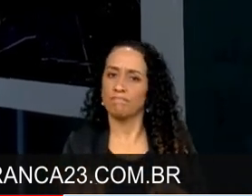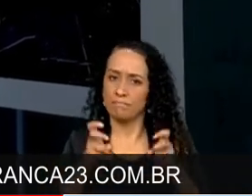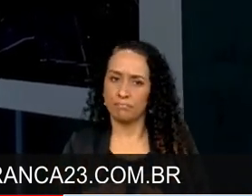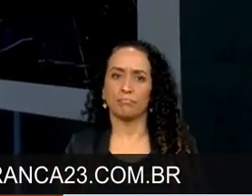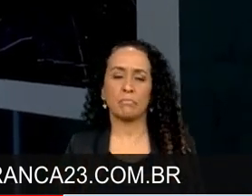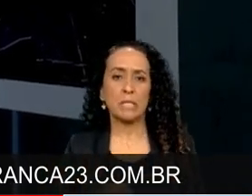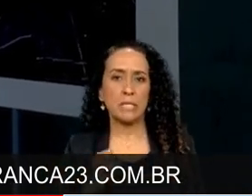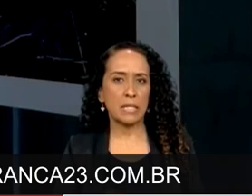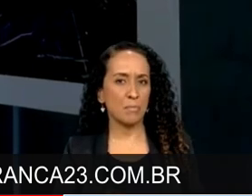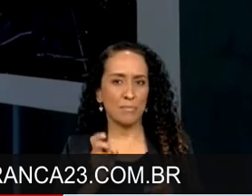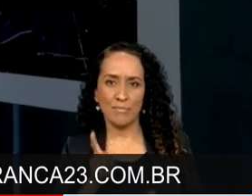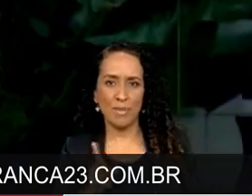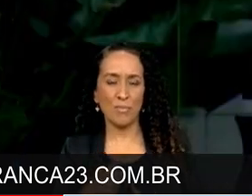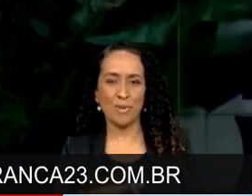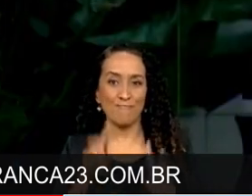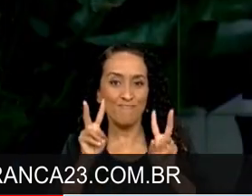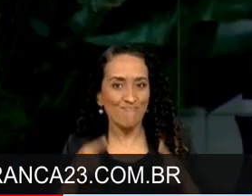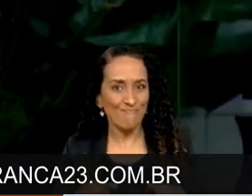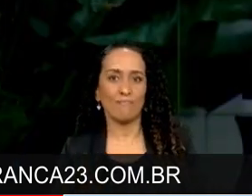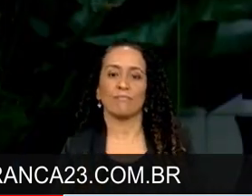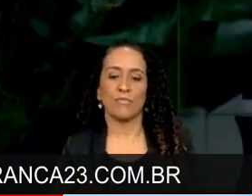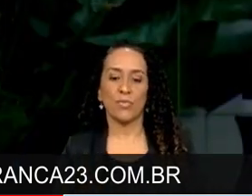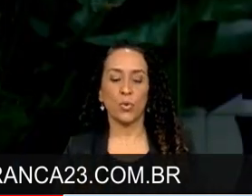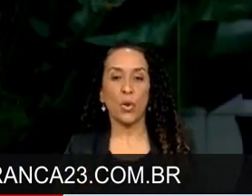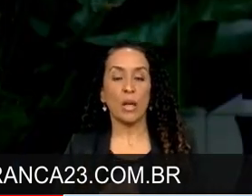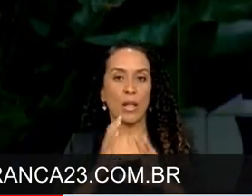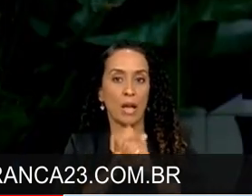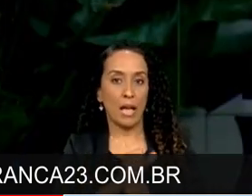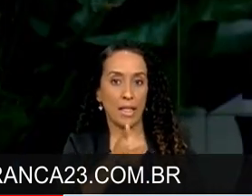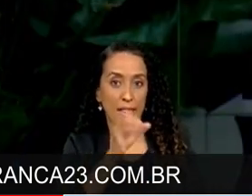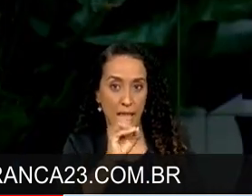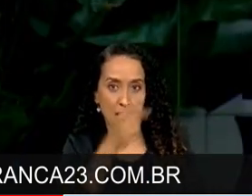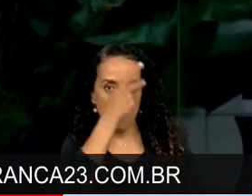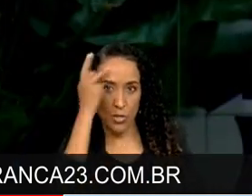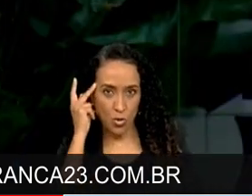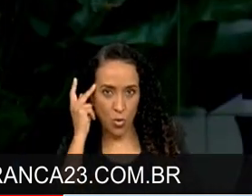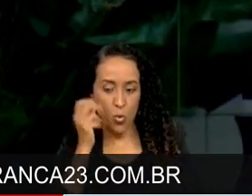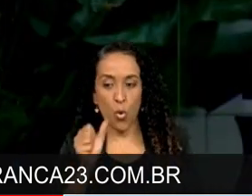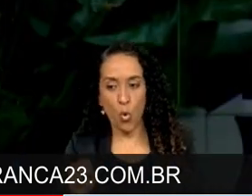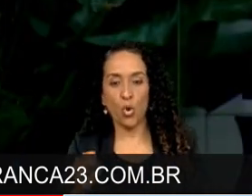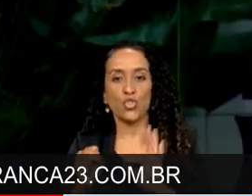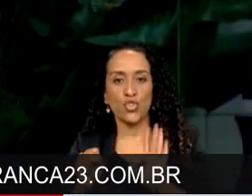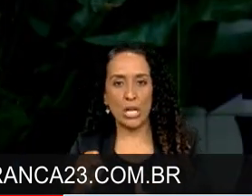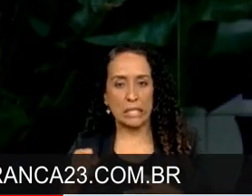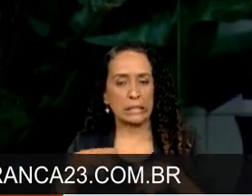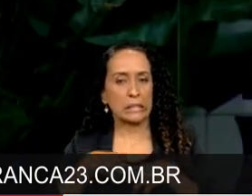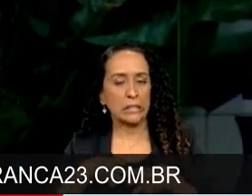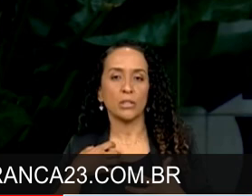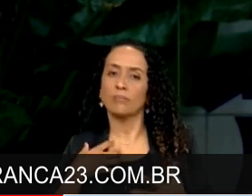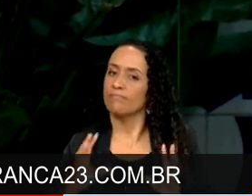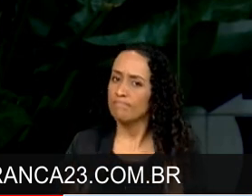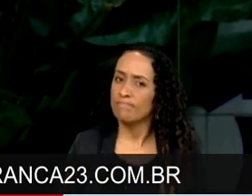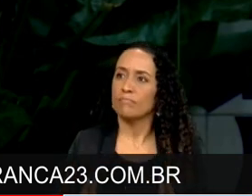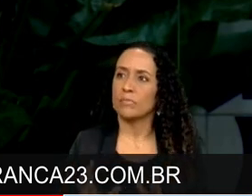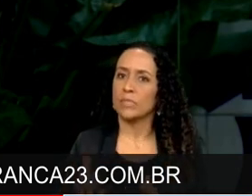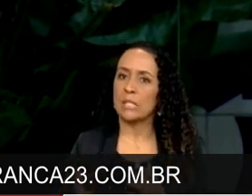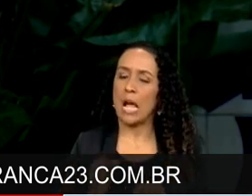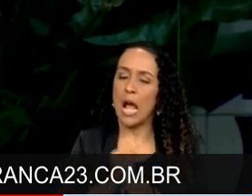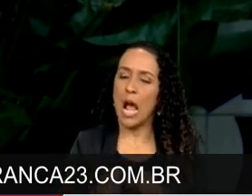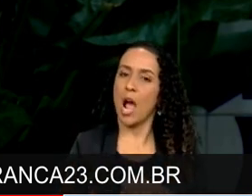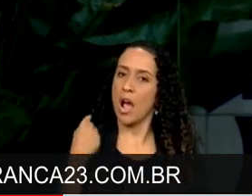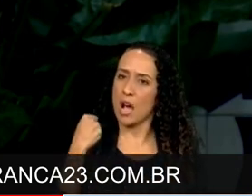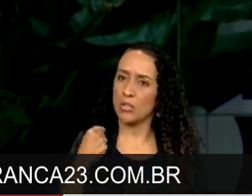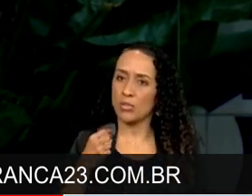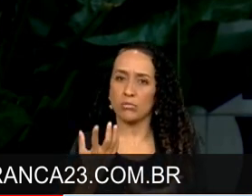não percebe é porque não está prestando atenção. 8 em cada 10 brasileiros já sentiram, de alguma forma, nos últimos anos,